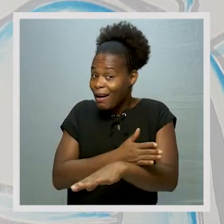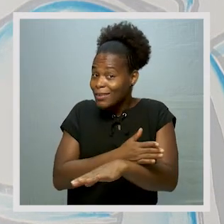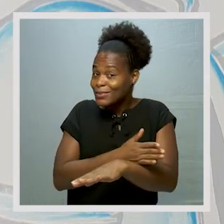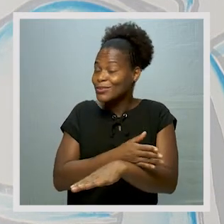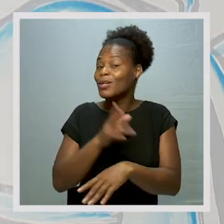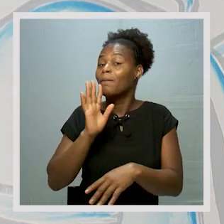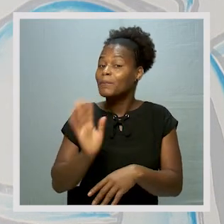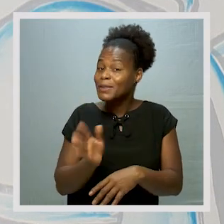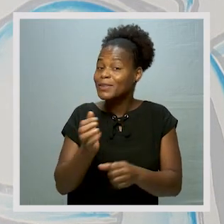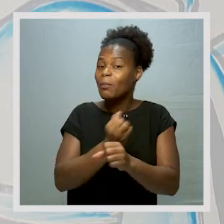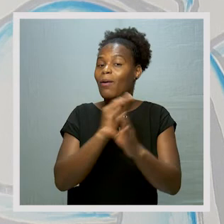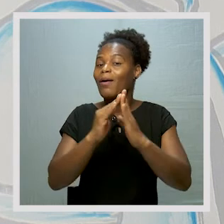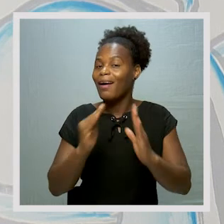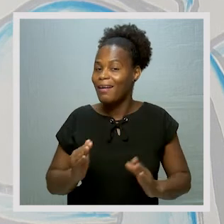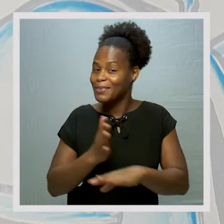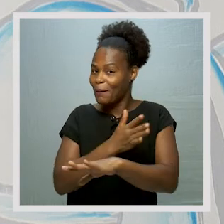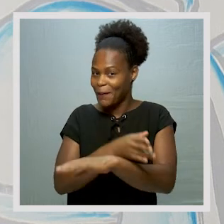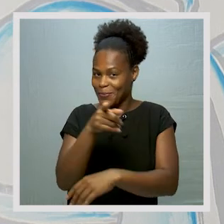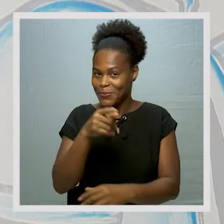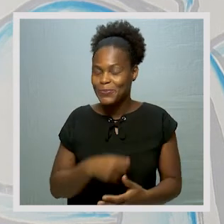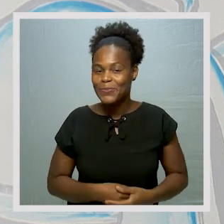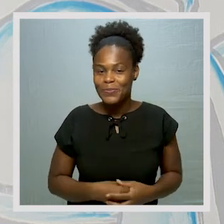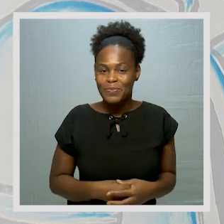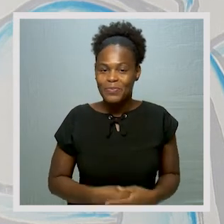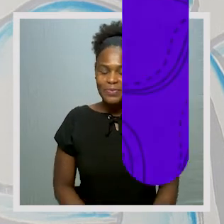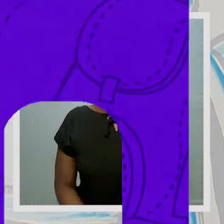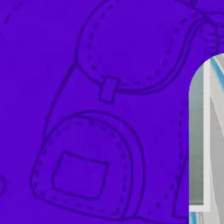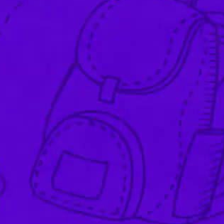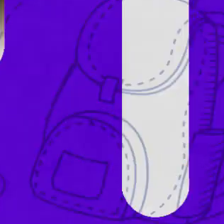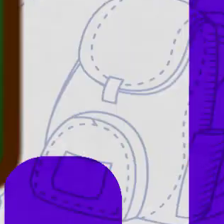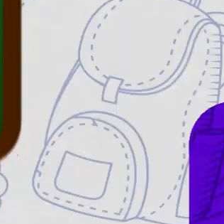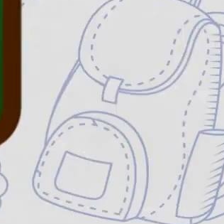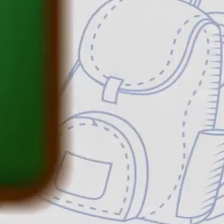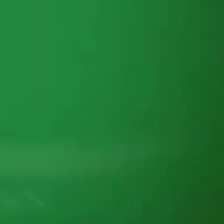de ir embora, tenho que passar um pequeno trabalho de casa.